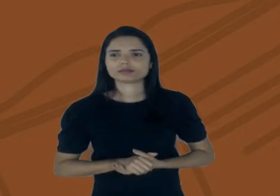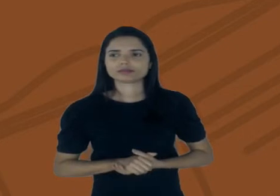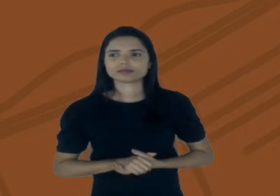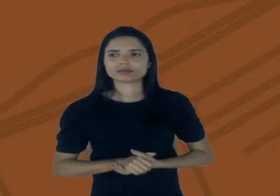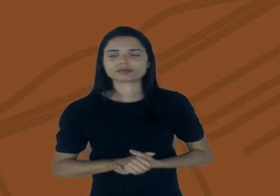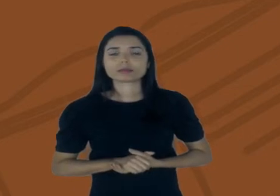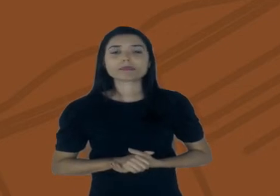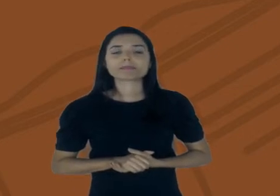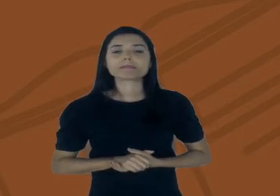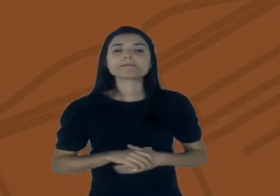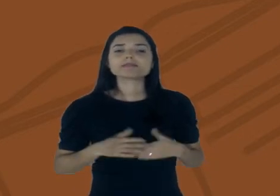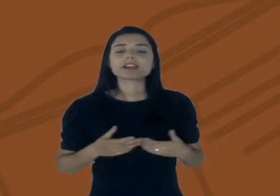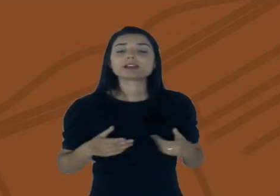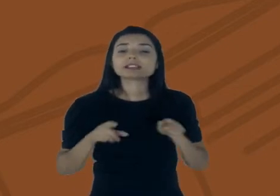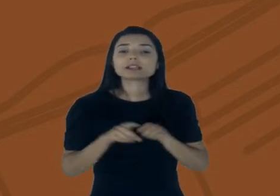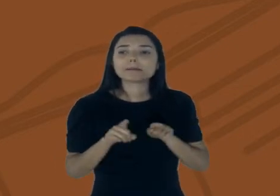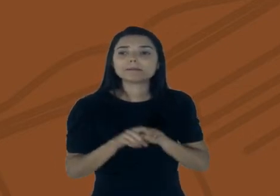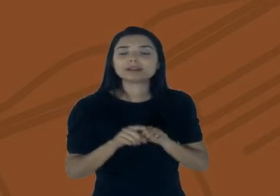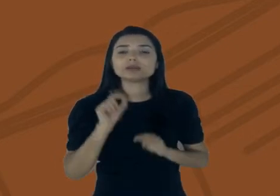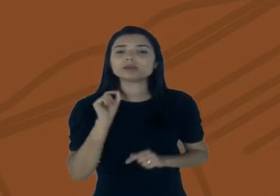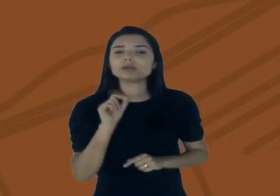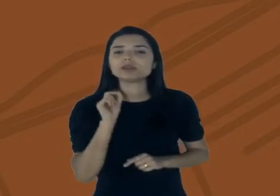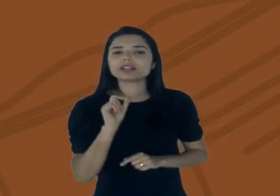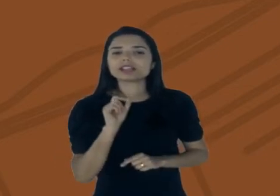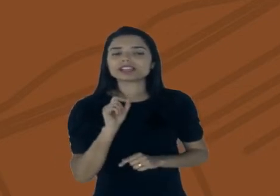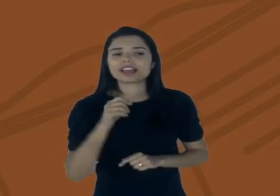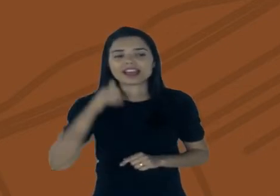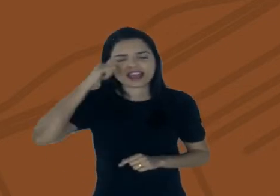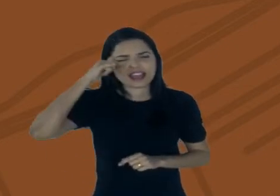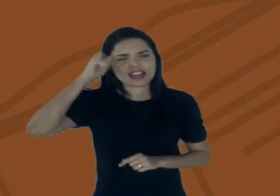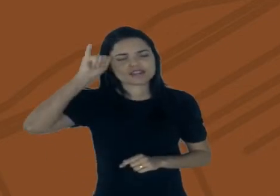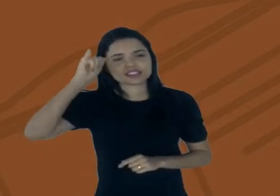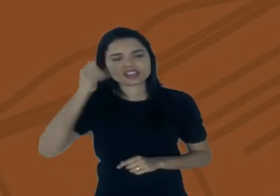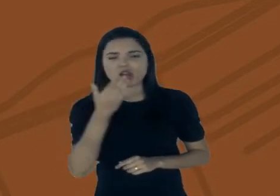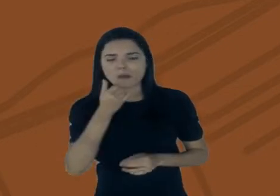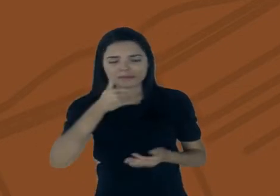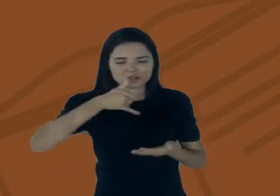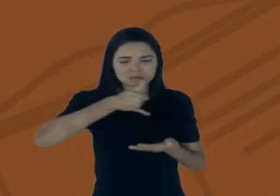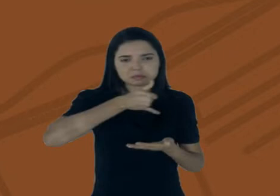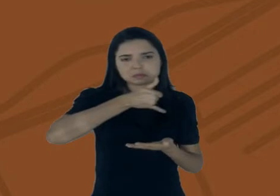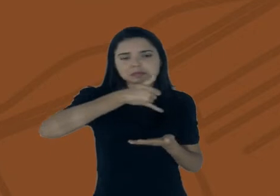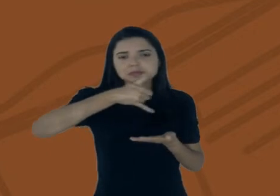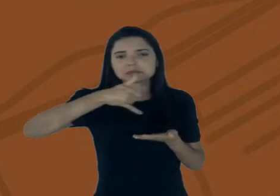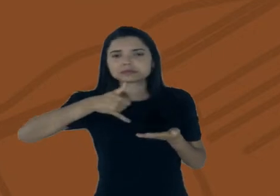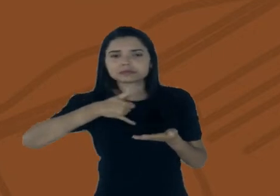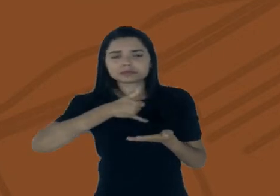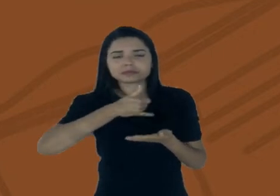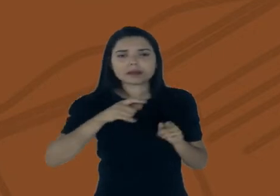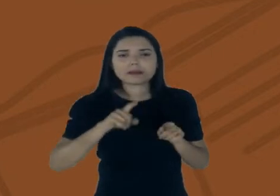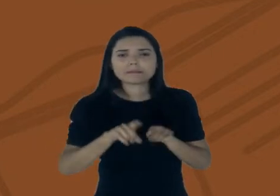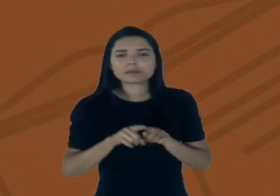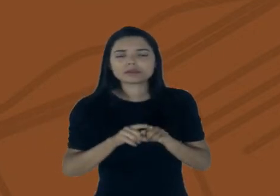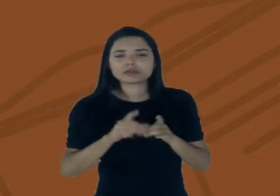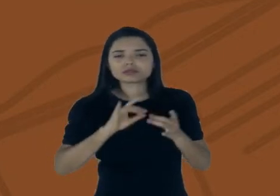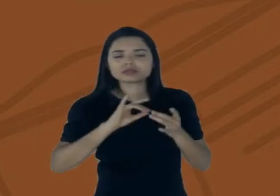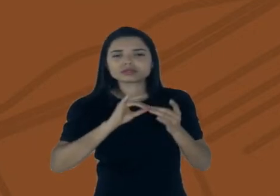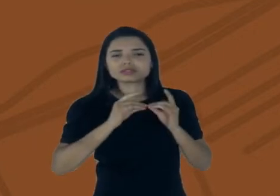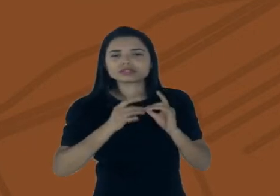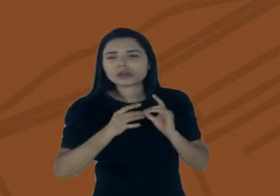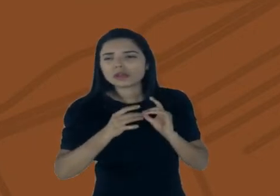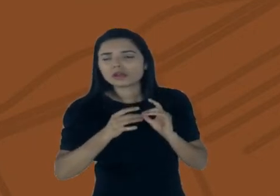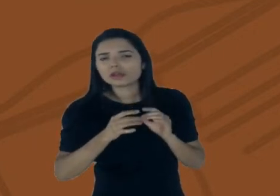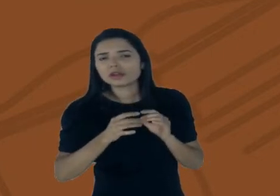Outra coisa, evitar alimentos gordurosos. Né? A gente viu também que o aumento do colesterol ele também